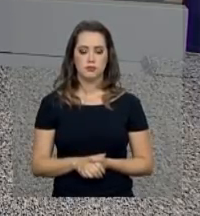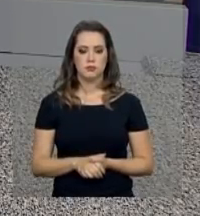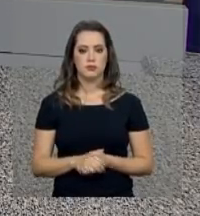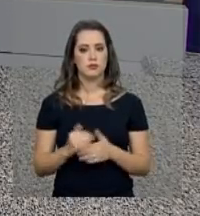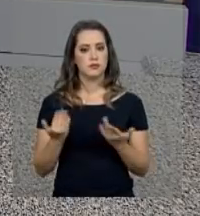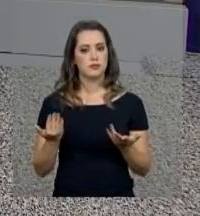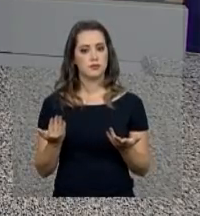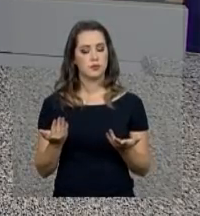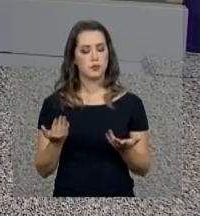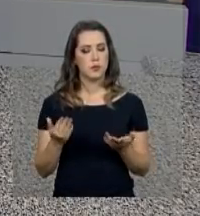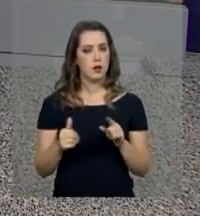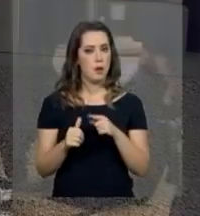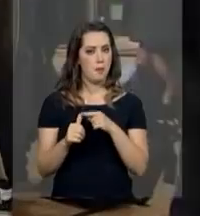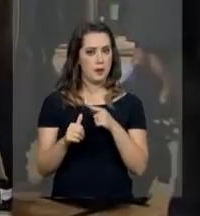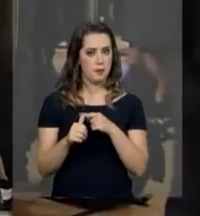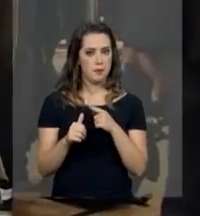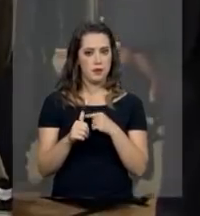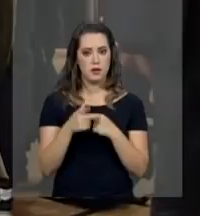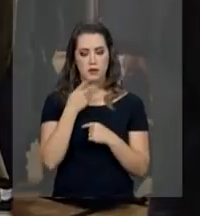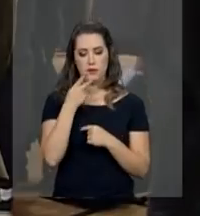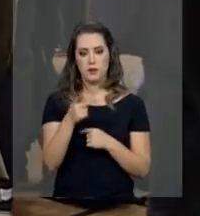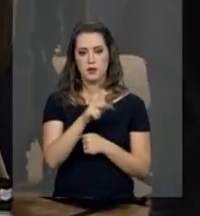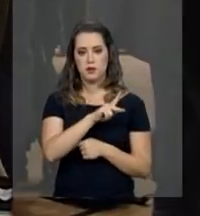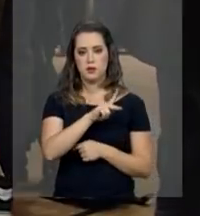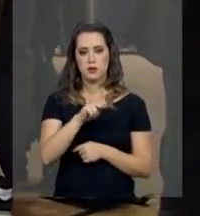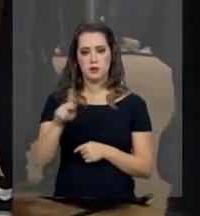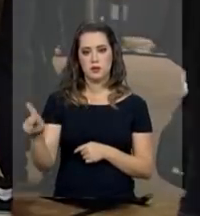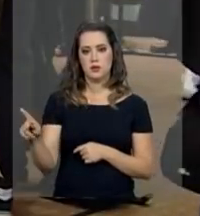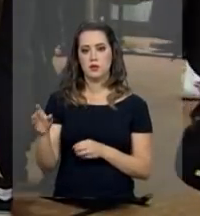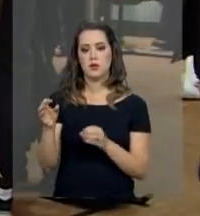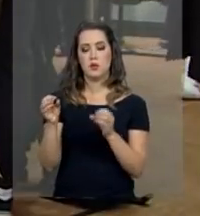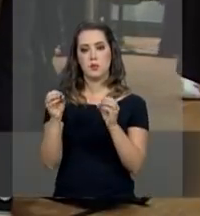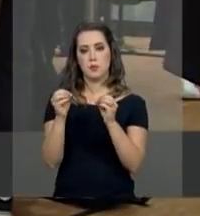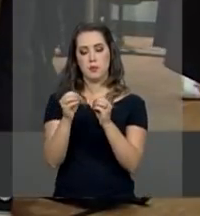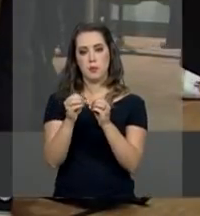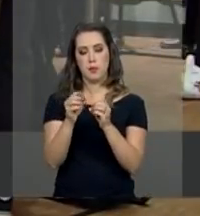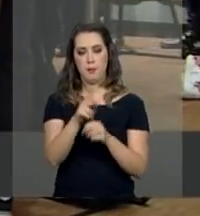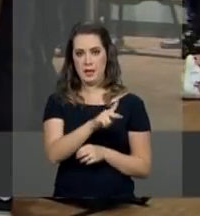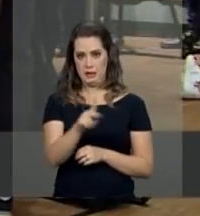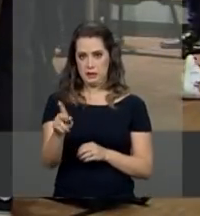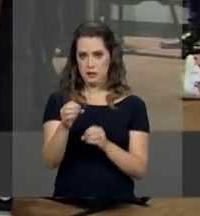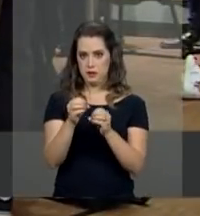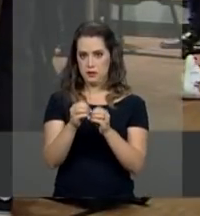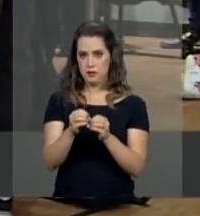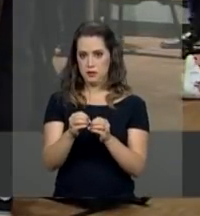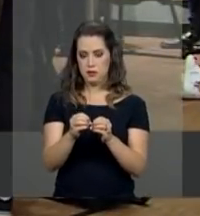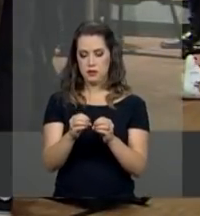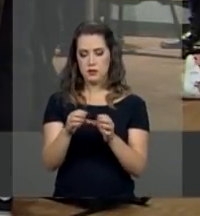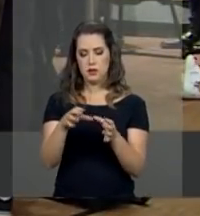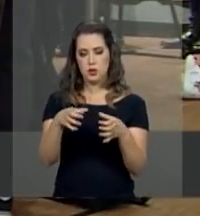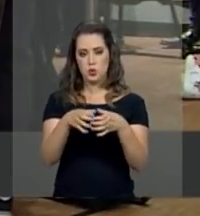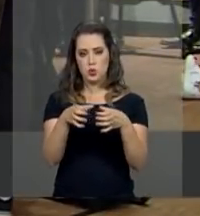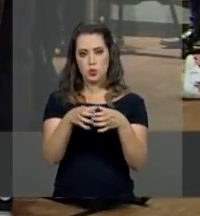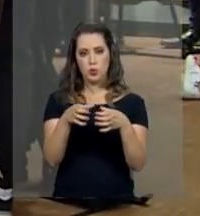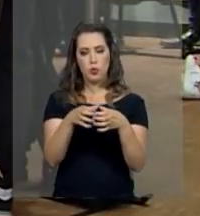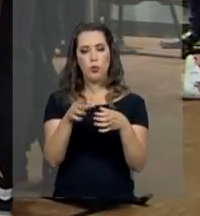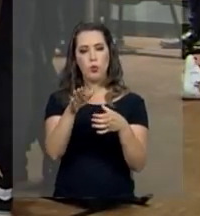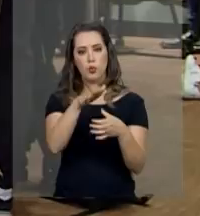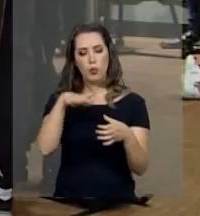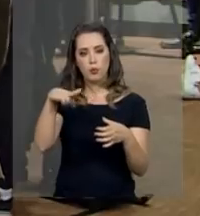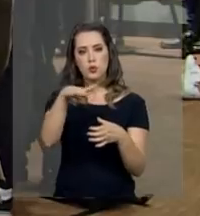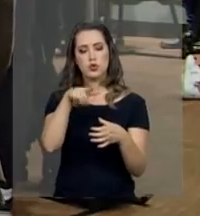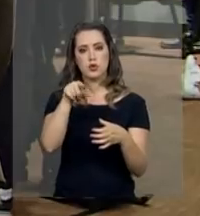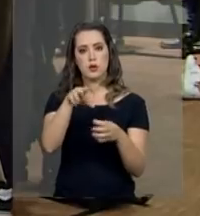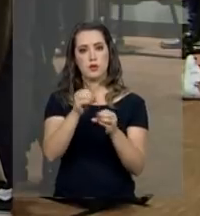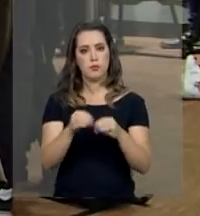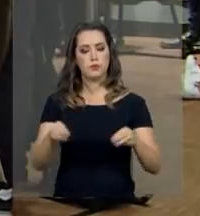Olha, Renata, a primeira a discursar foi a presidente da Assembleia Geral, Maria Fernanda Espinosa. Ela é a quarta mulher a presidir a Assembleia,